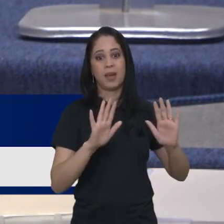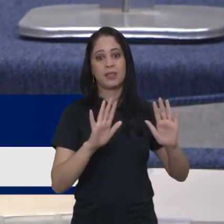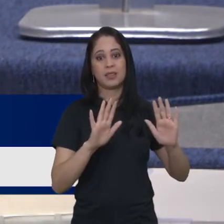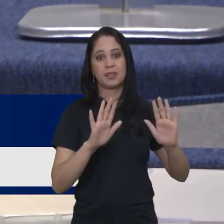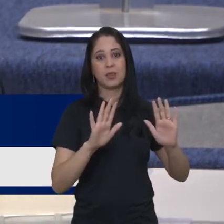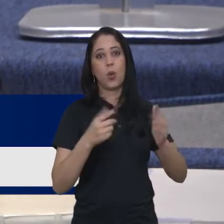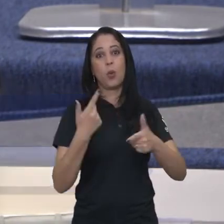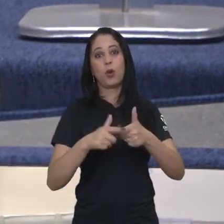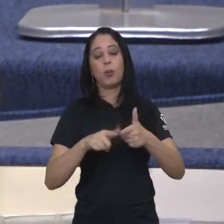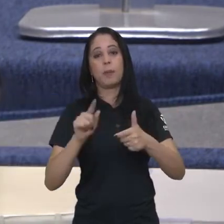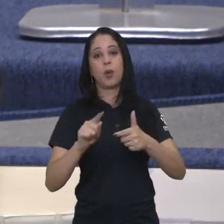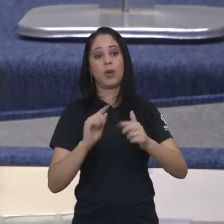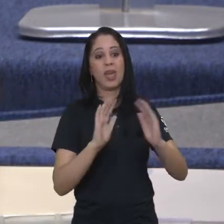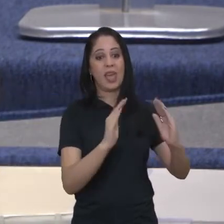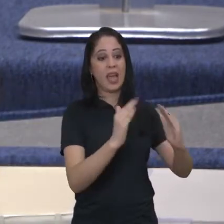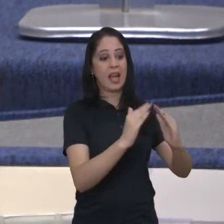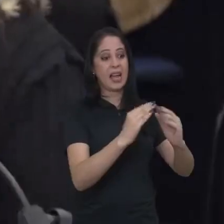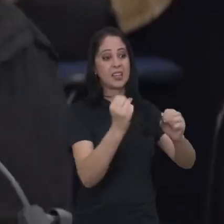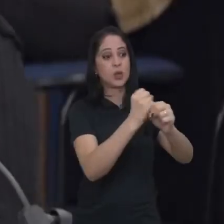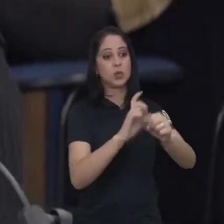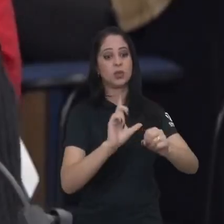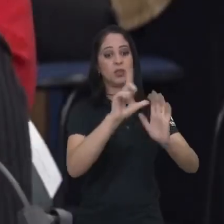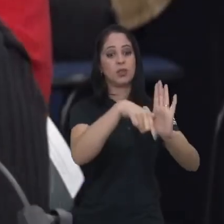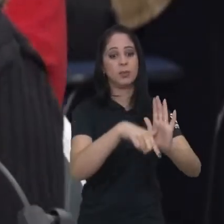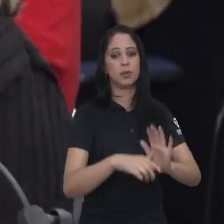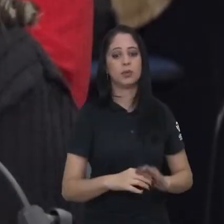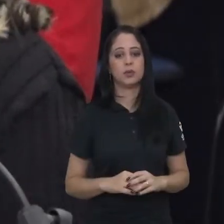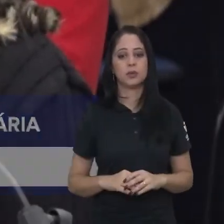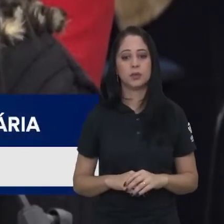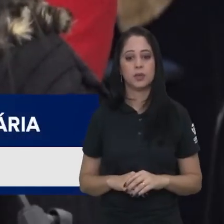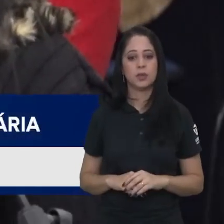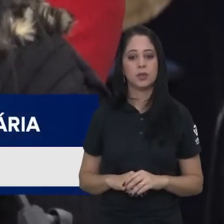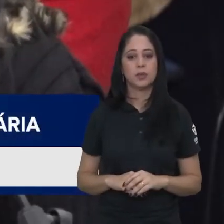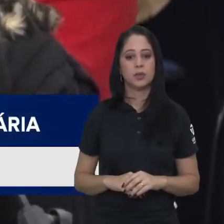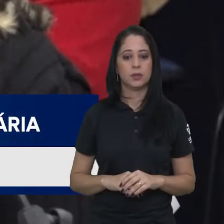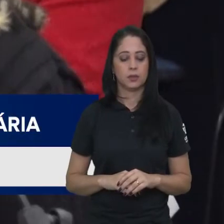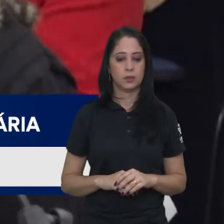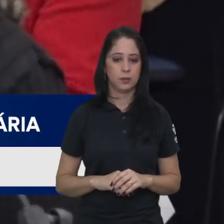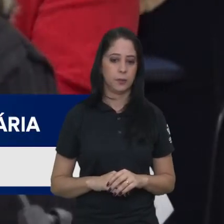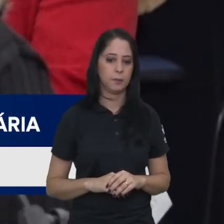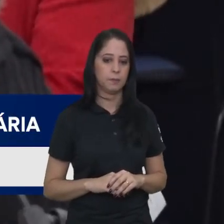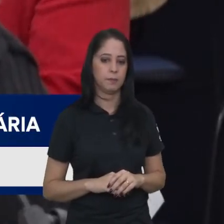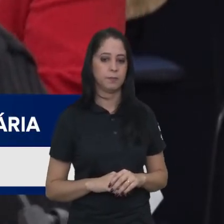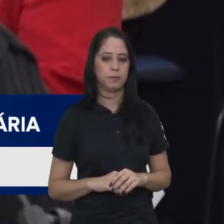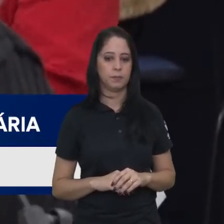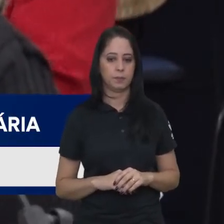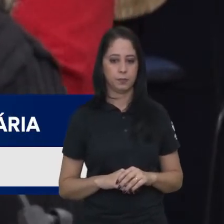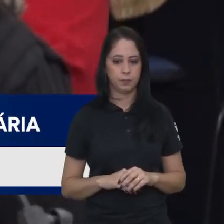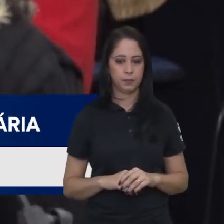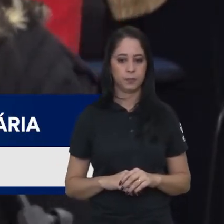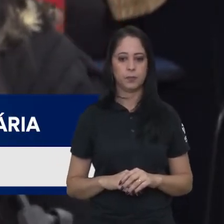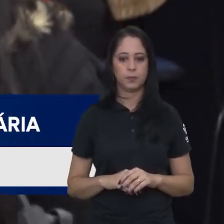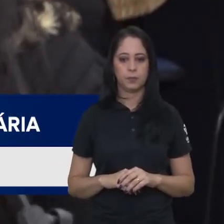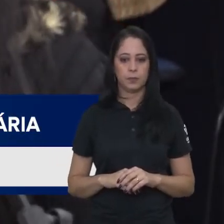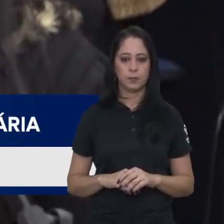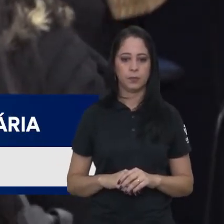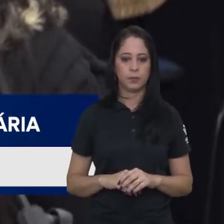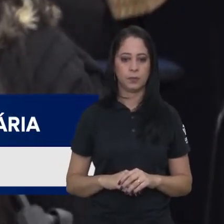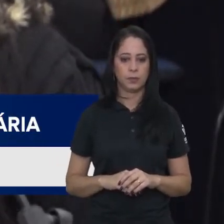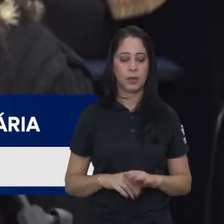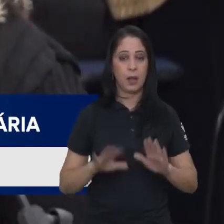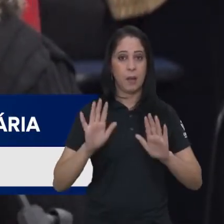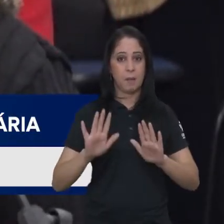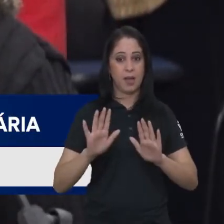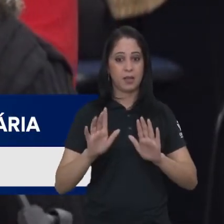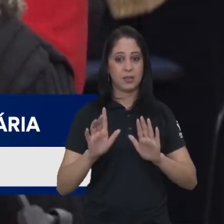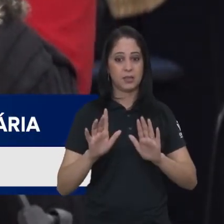são dos núcleos que surgiram depois, né? Isso é um problema. Só que ela fala, doutor Jairo, da legitimação fundiária tem um marco temporal.